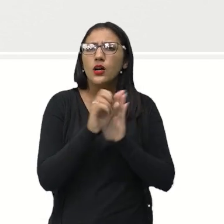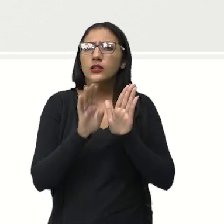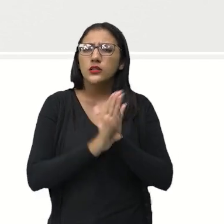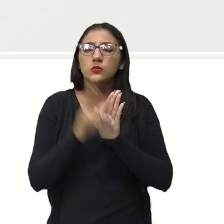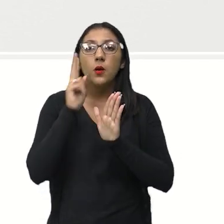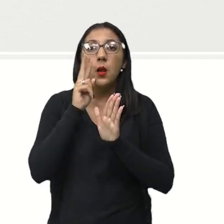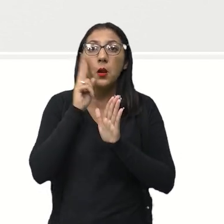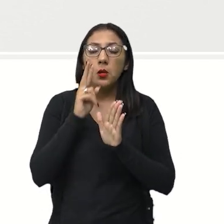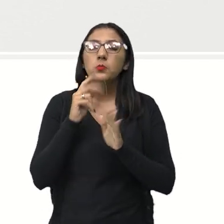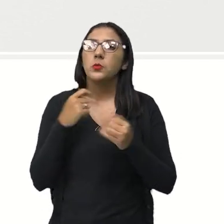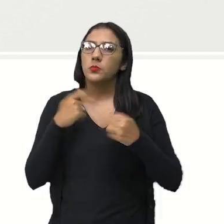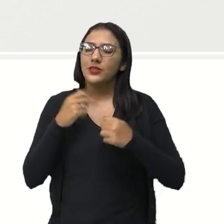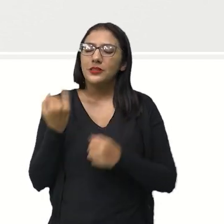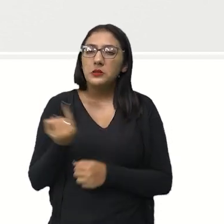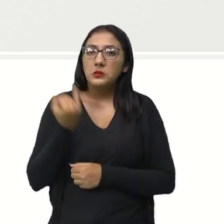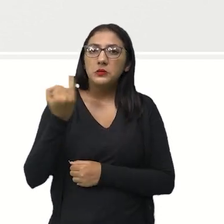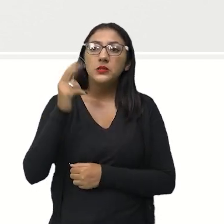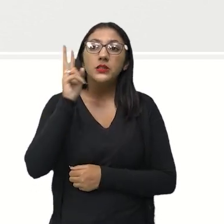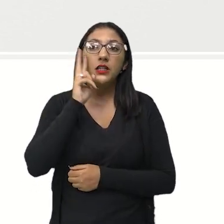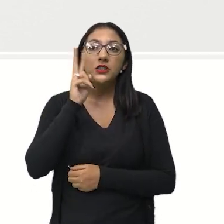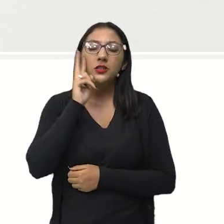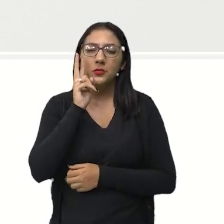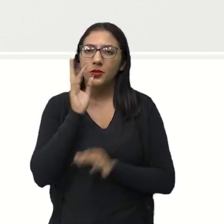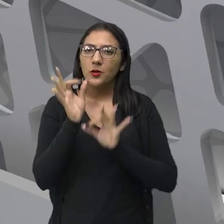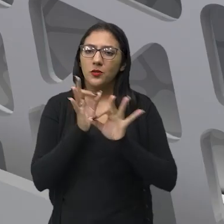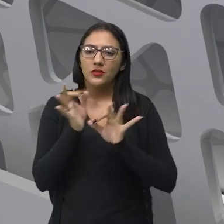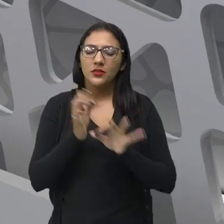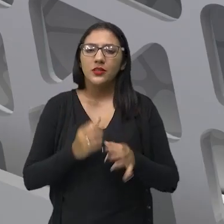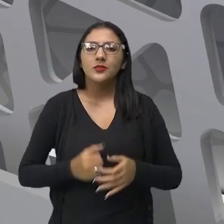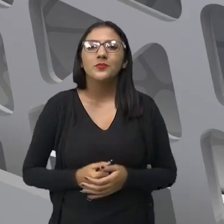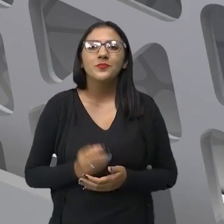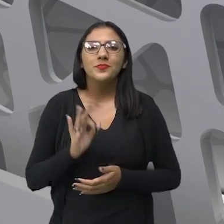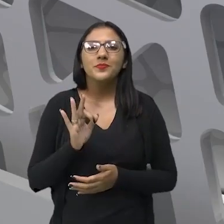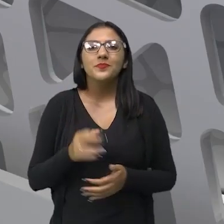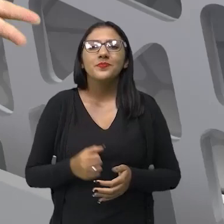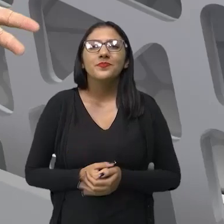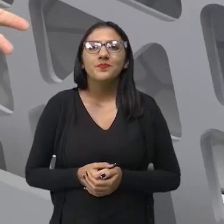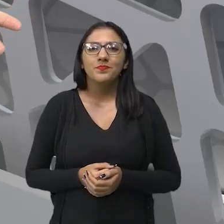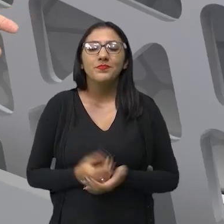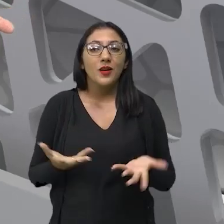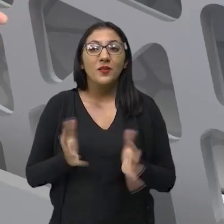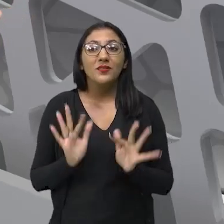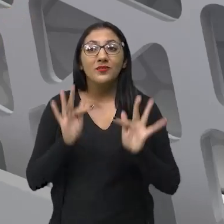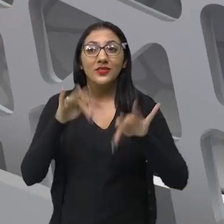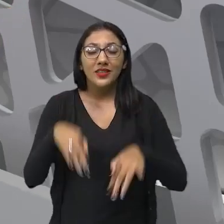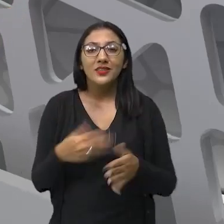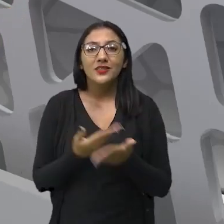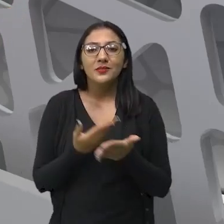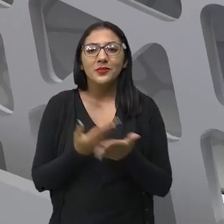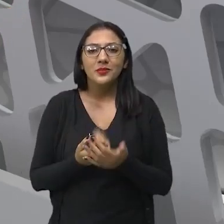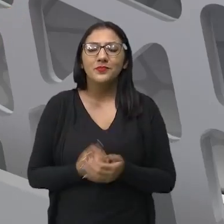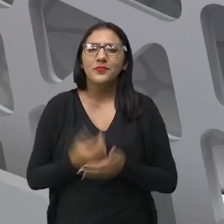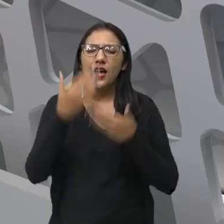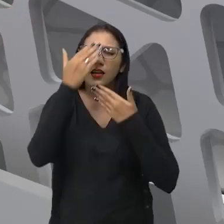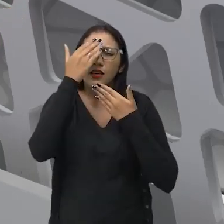muito importante a gente não esquecer os nossos sinais. Beleza? Chegamos ao final, então, de mais uma